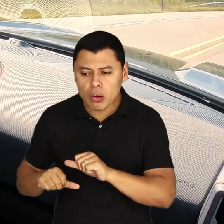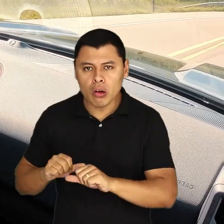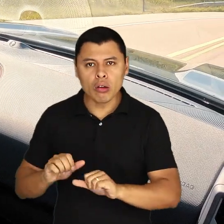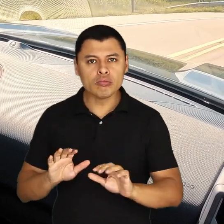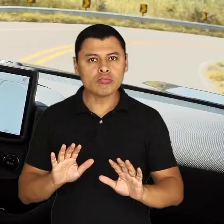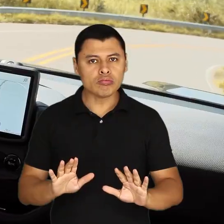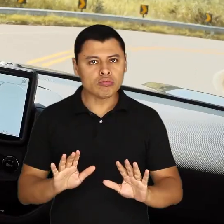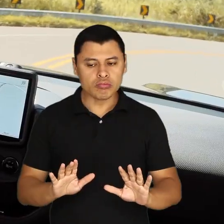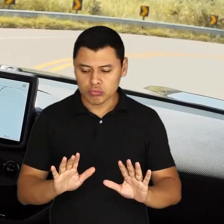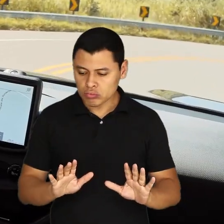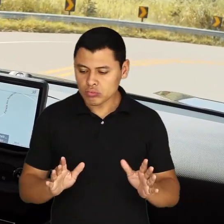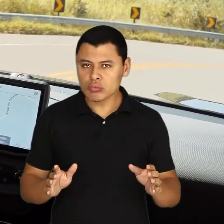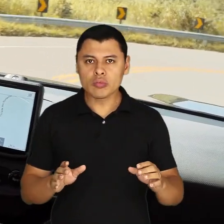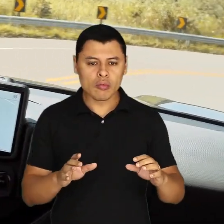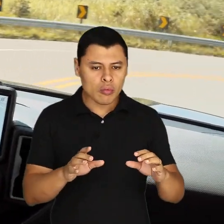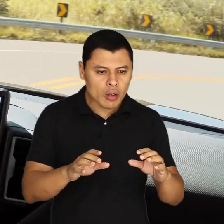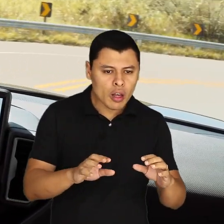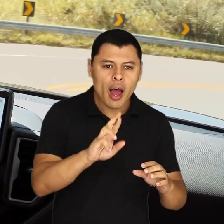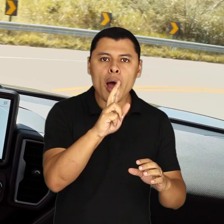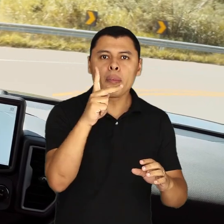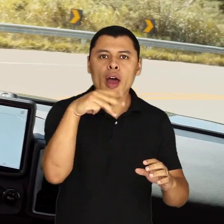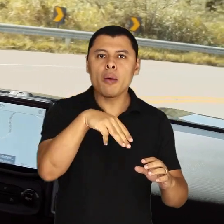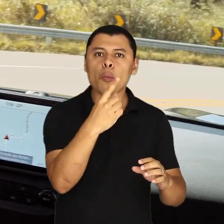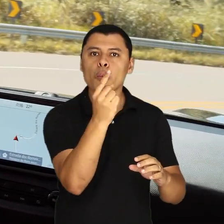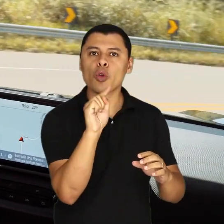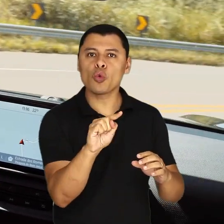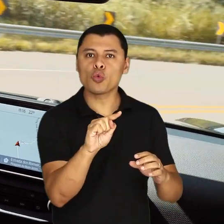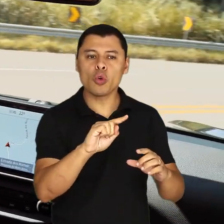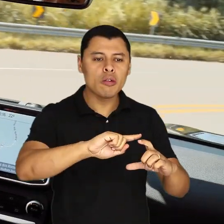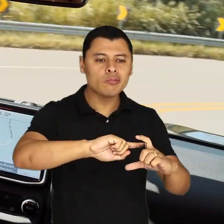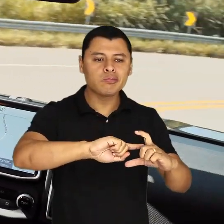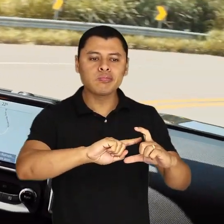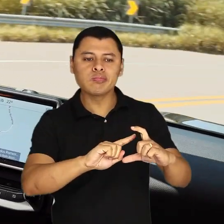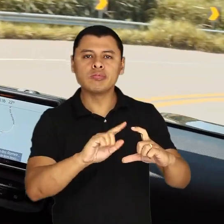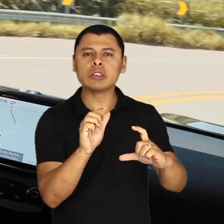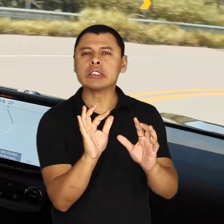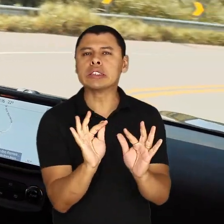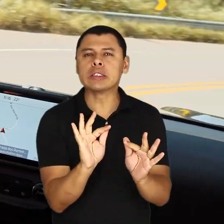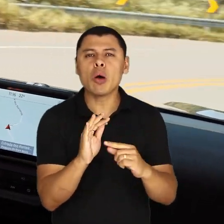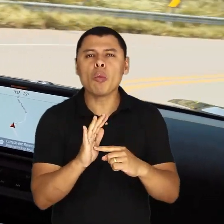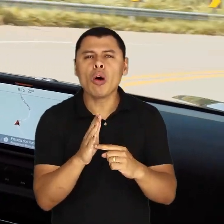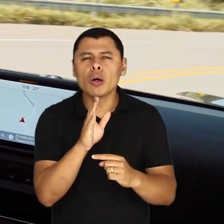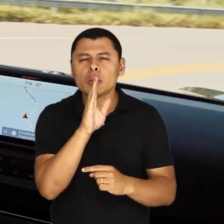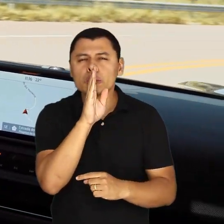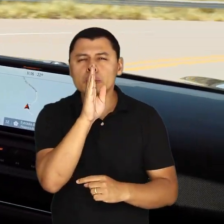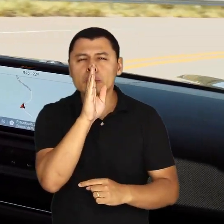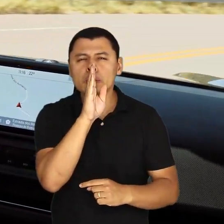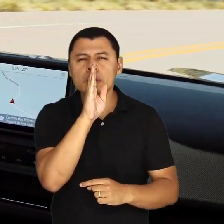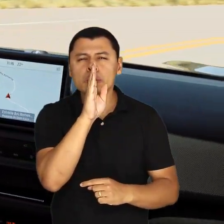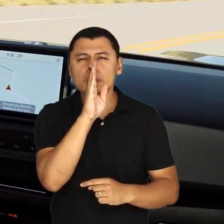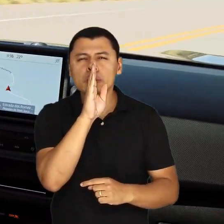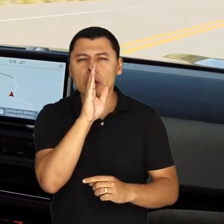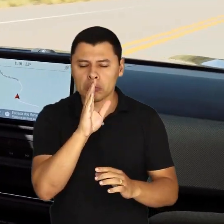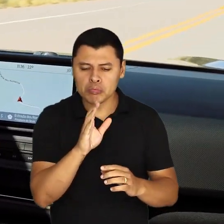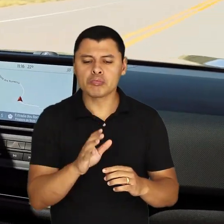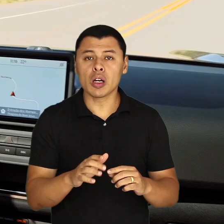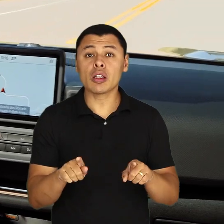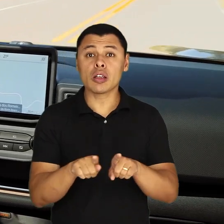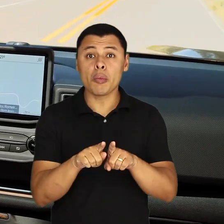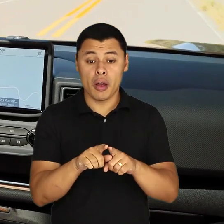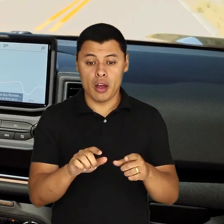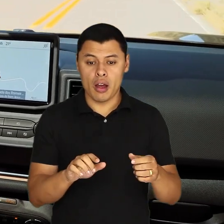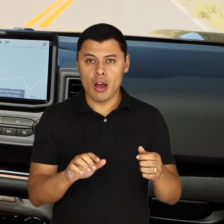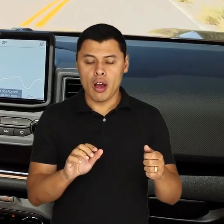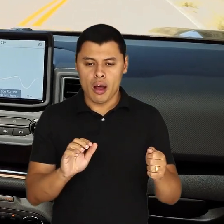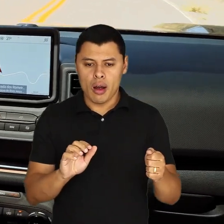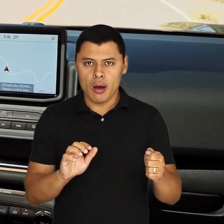olha só, a gente já está agora a 1000 RPM, então o motor está sussurrando, você mal escuta o motor. O acelerador ficou com